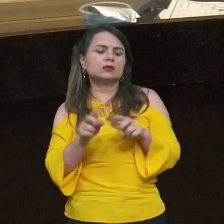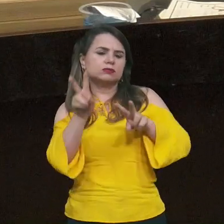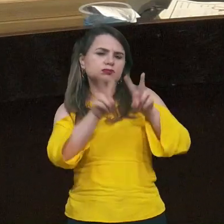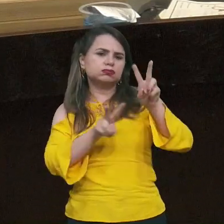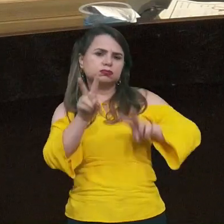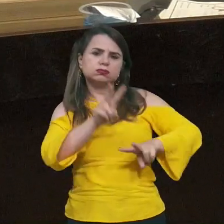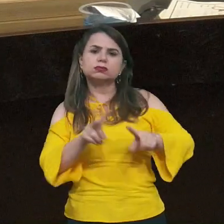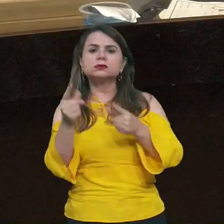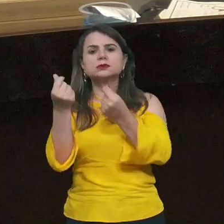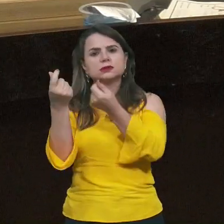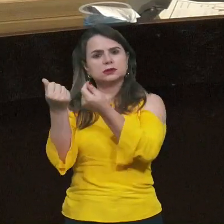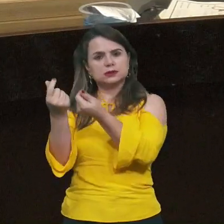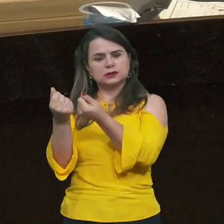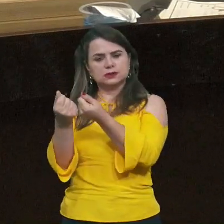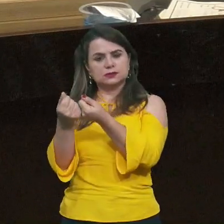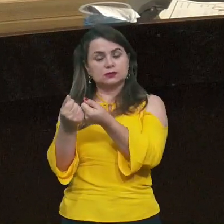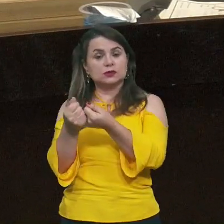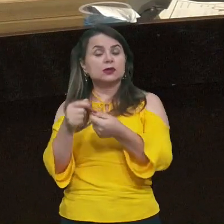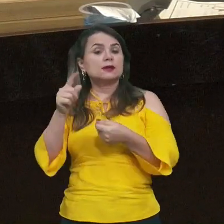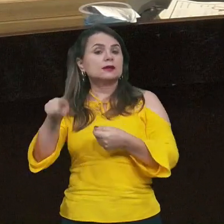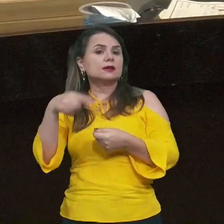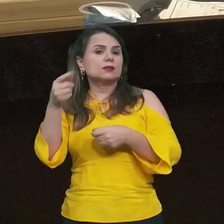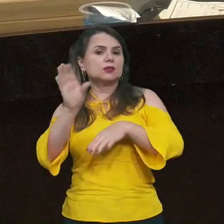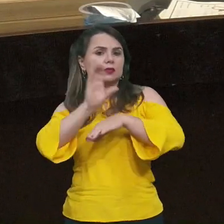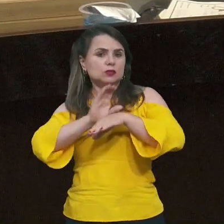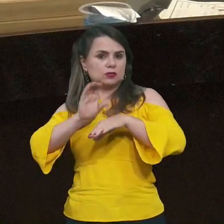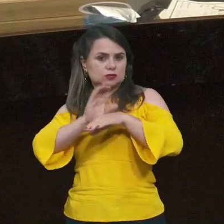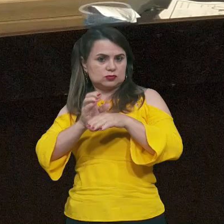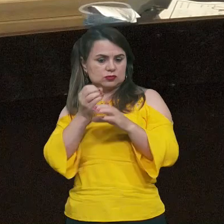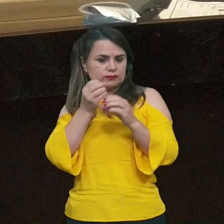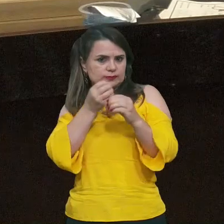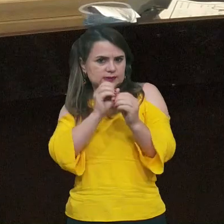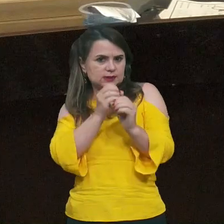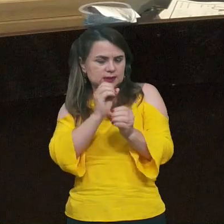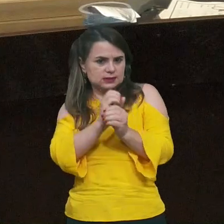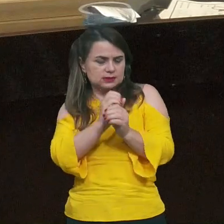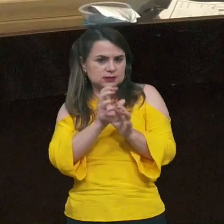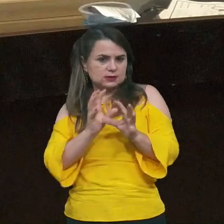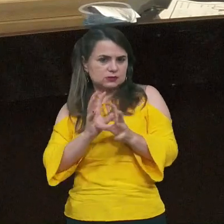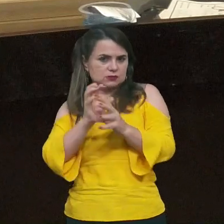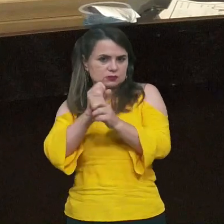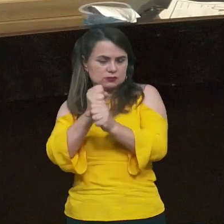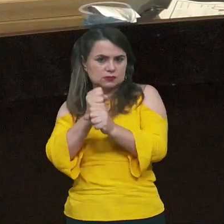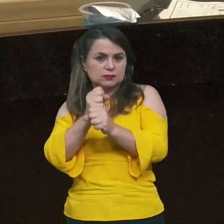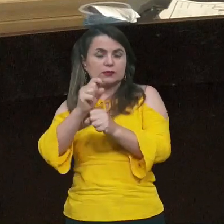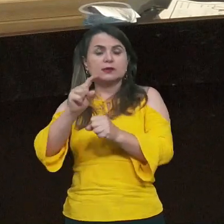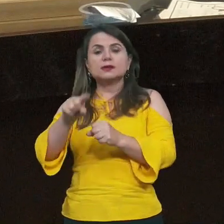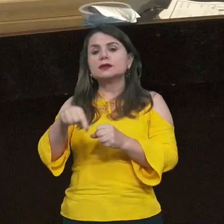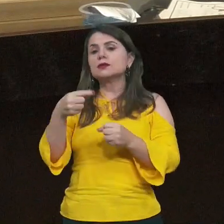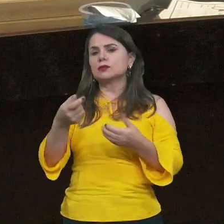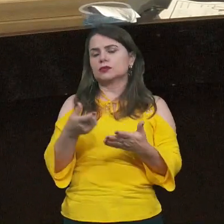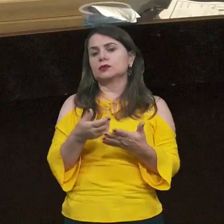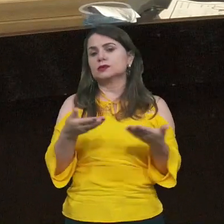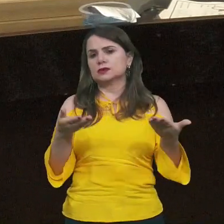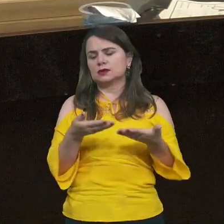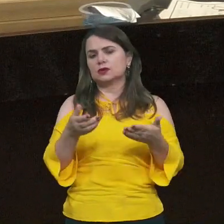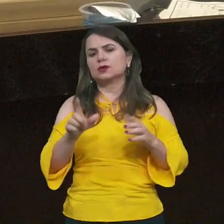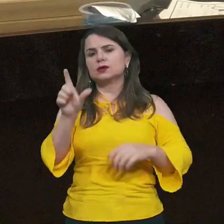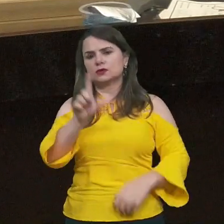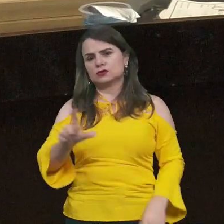Ambiental. Começou a cursar ciências contábeis e, esse ano, assumiu o gerenciamento de logística da